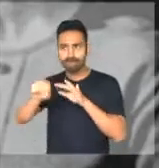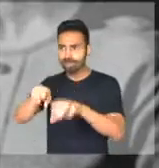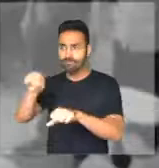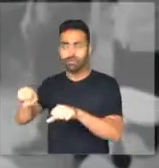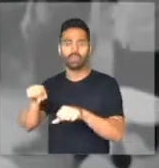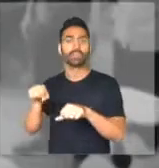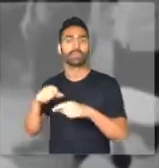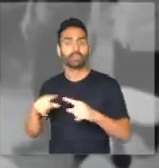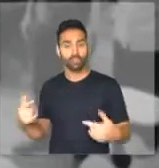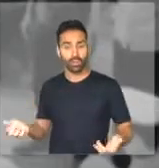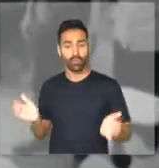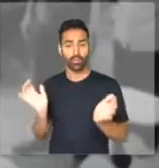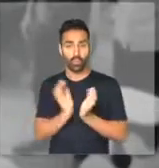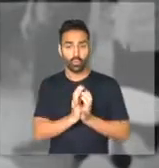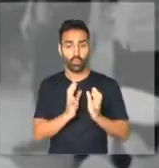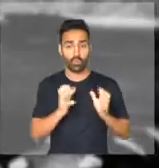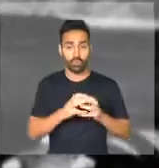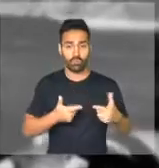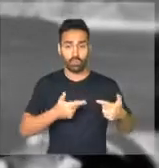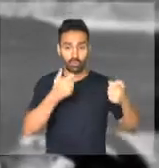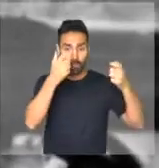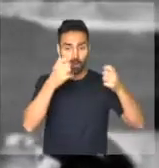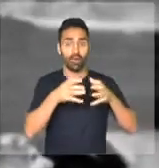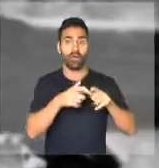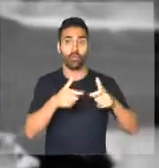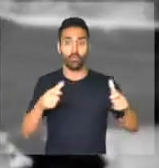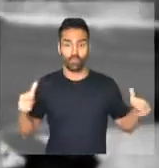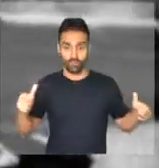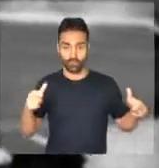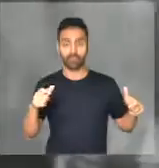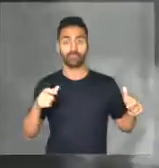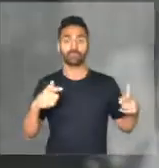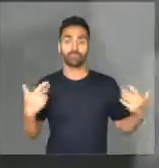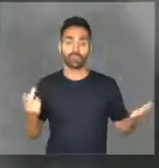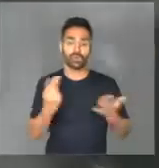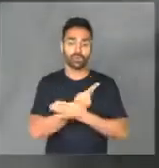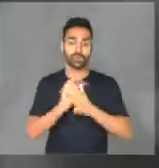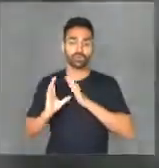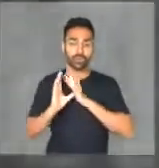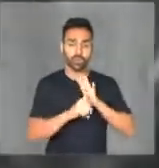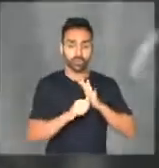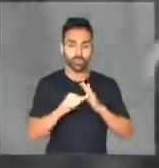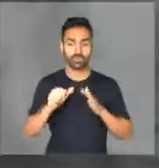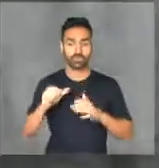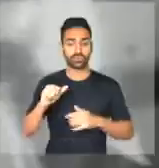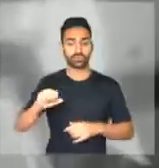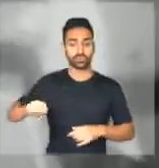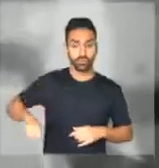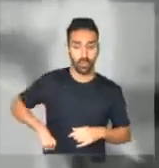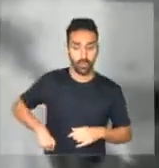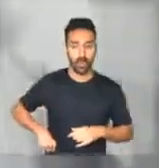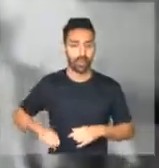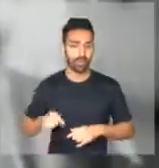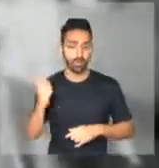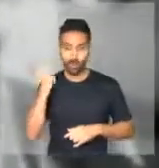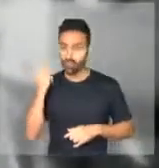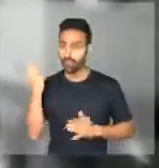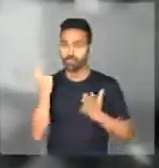a atuação de grupos guerrilheiros armados se intensificou e sequestros de diplomatas estrangeiros se tornaram